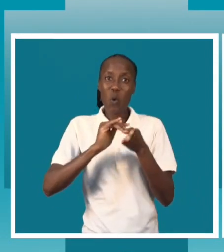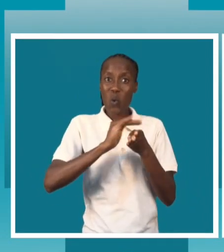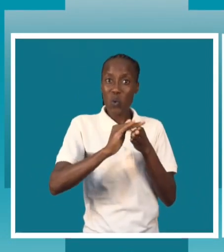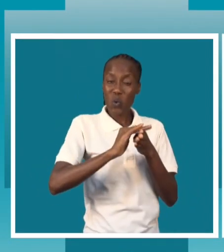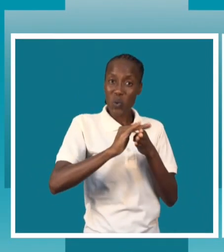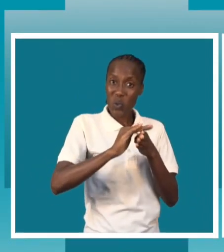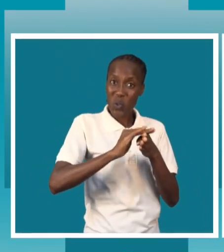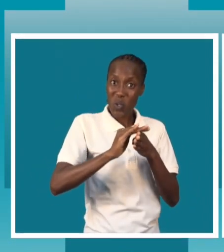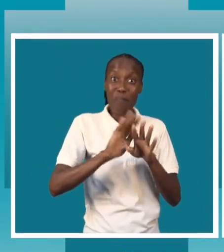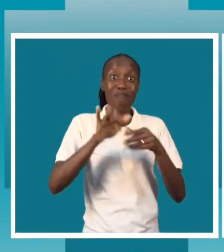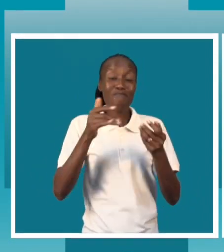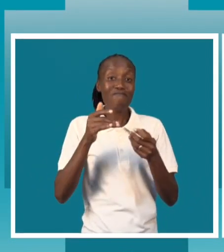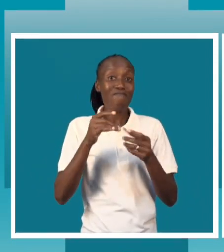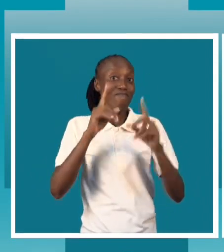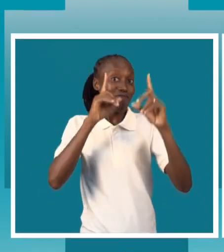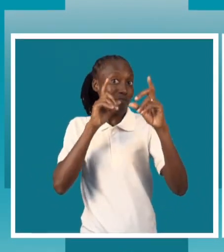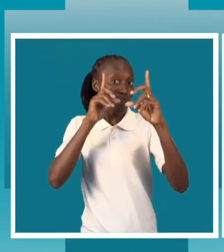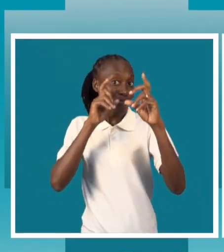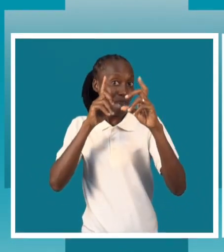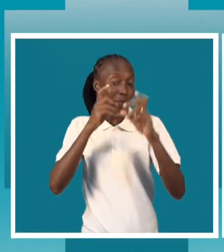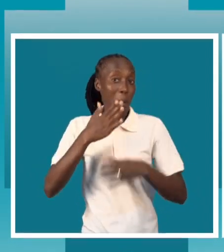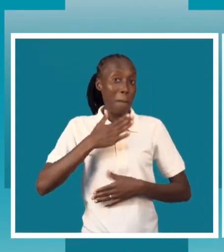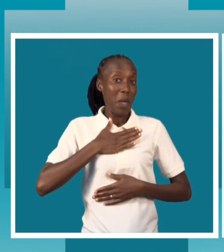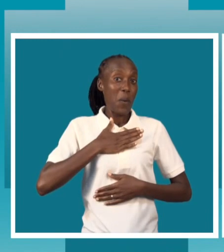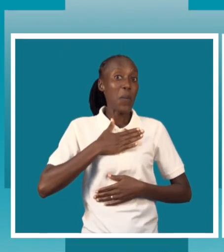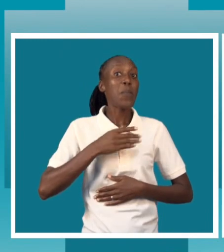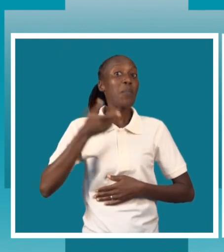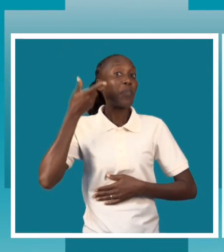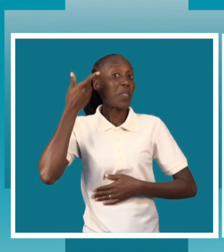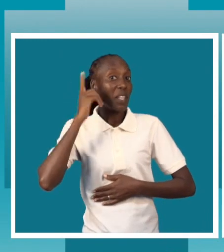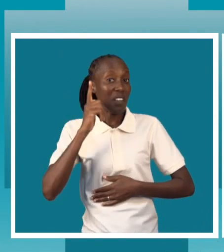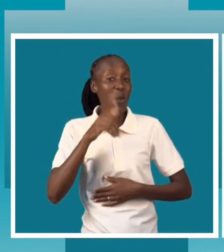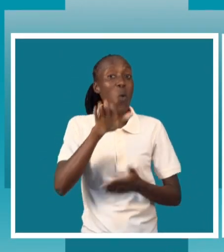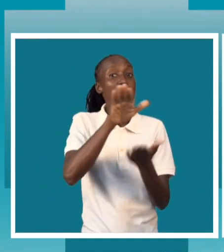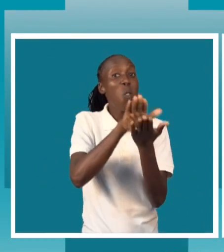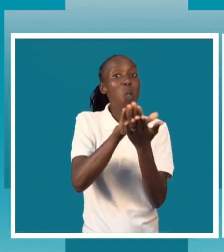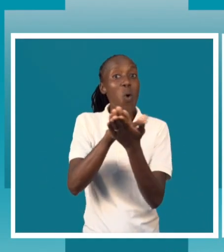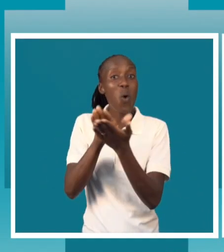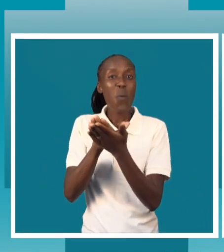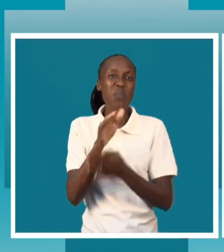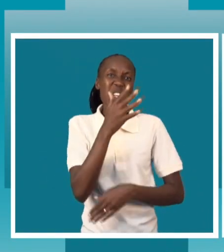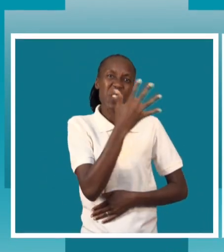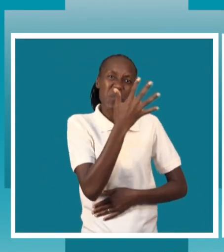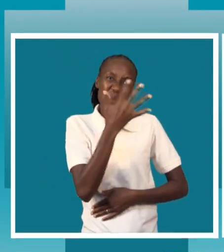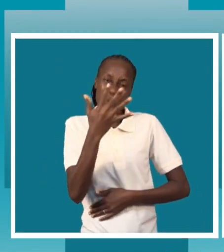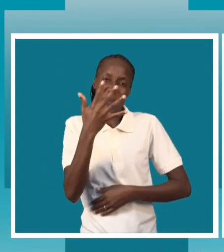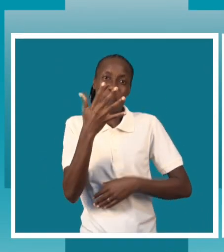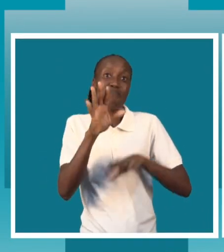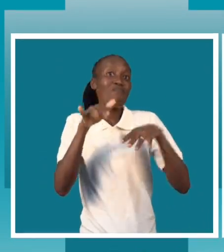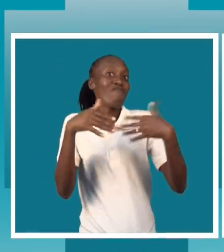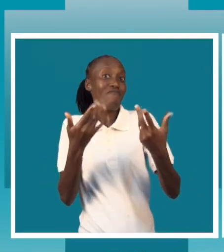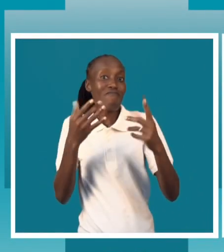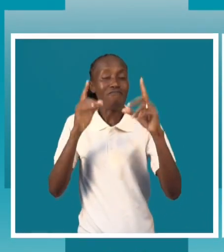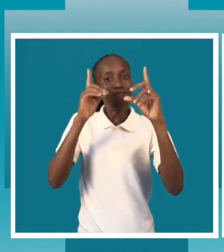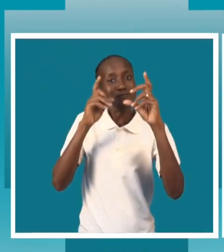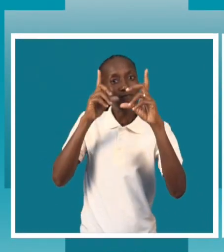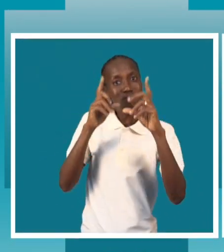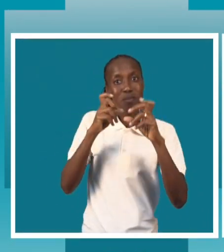Snapchat, tenho Instagram e tenho câmera normal do meu telefone. Então, em cada sítio, eu faço cinco, cinco, cinco.